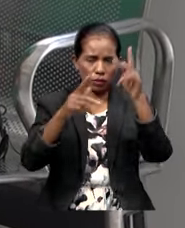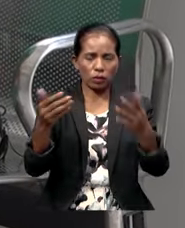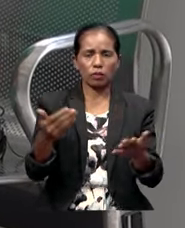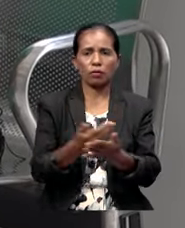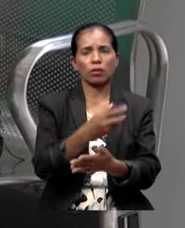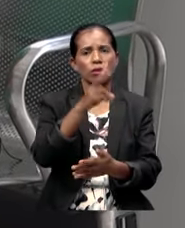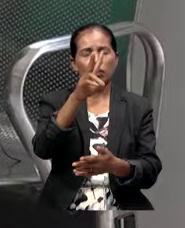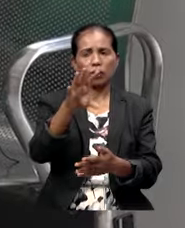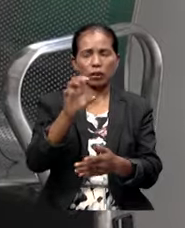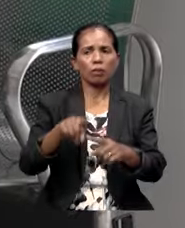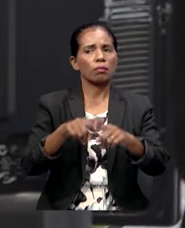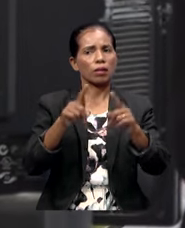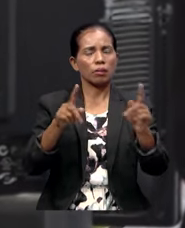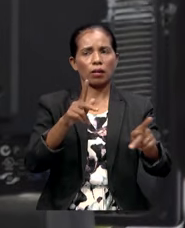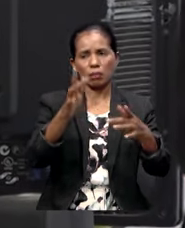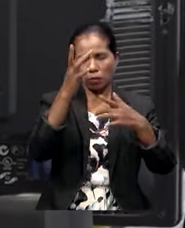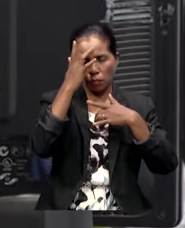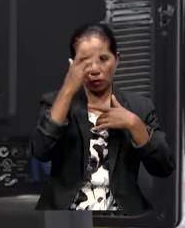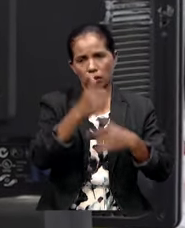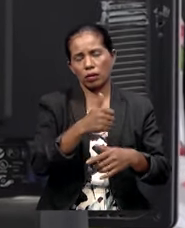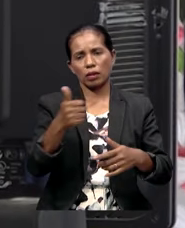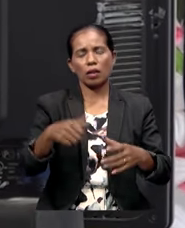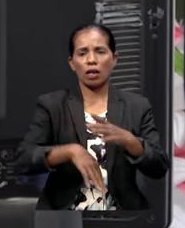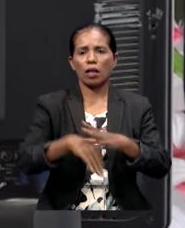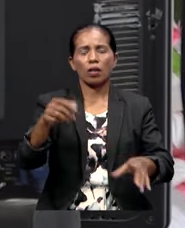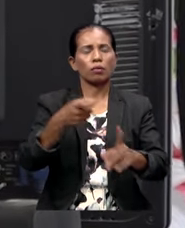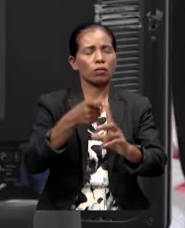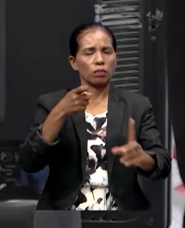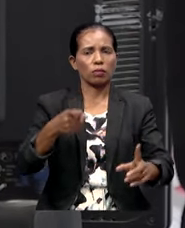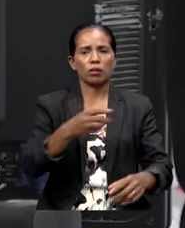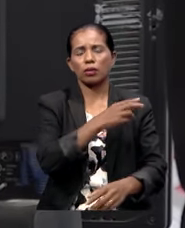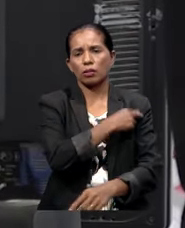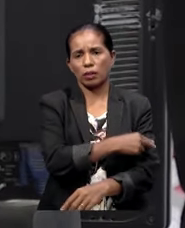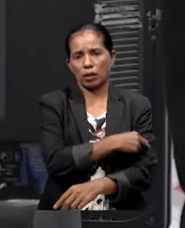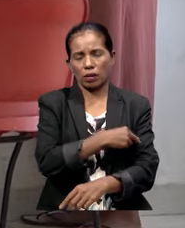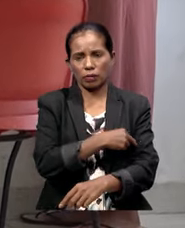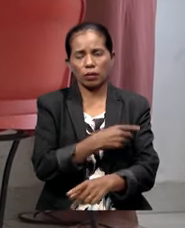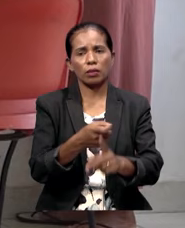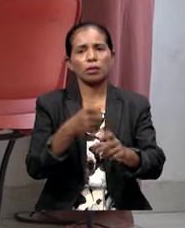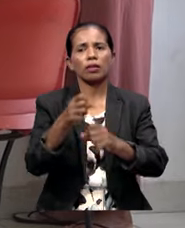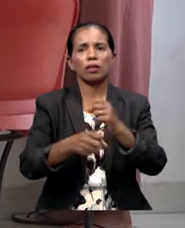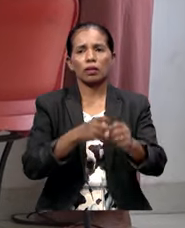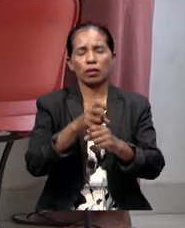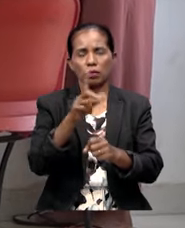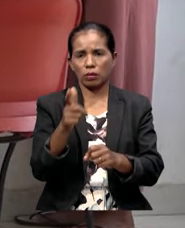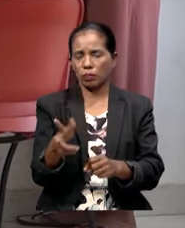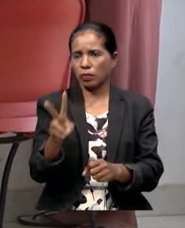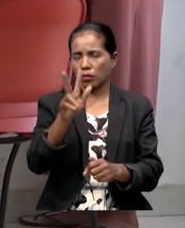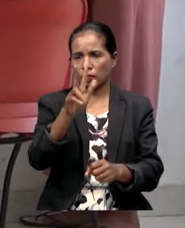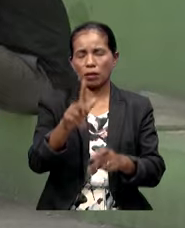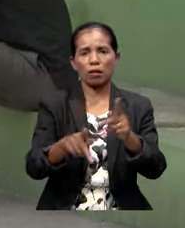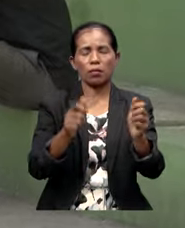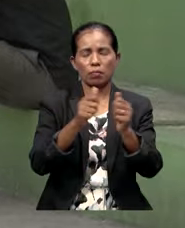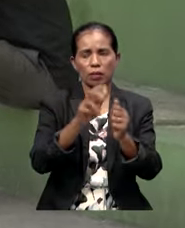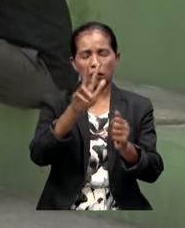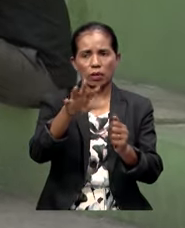rua resin, mai be ia paciente HIV balung makalai se susi tratamento. No husi tinan rihun rua tolu, to agora, sida daun atus tolu